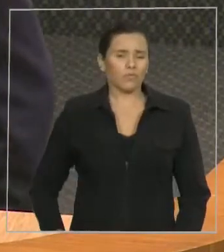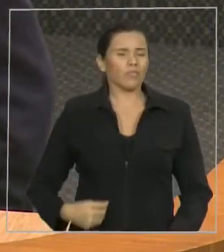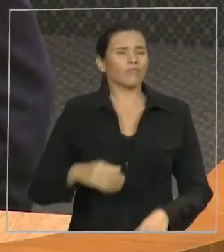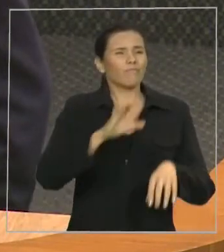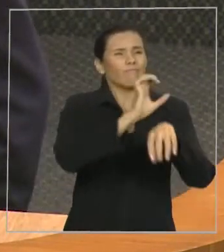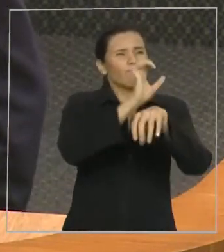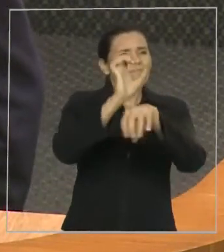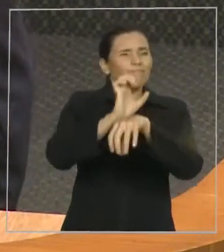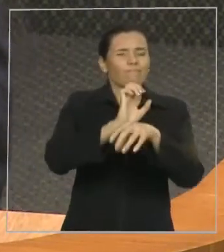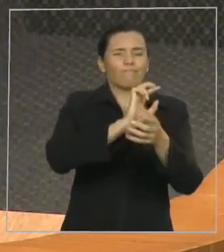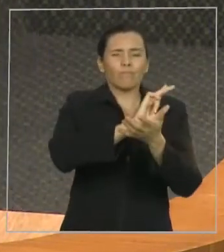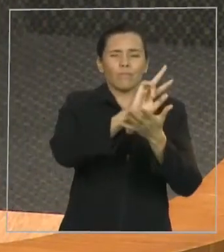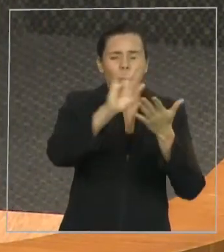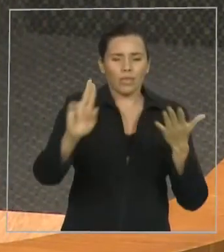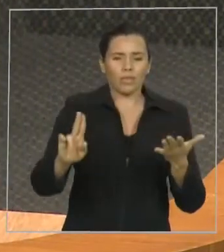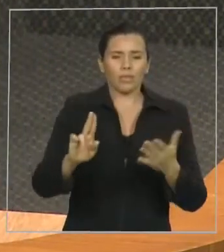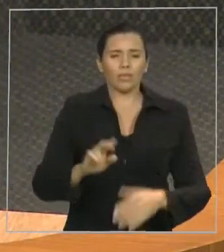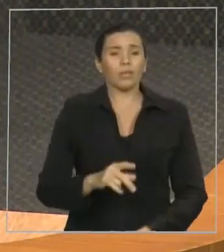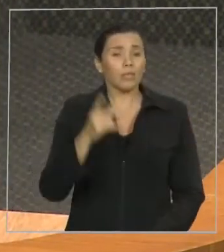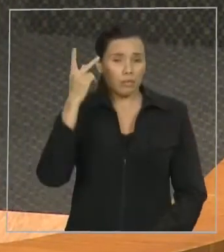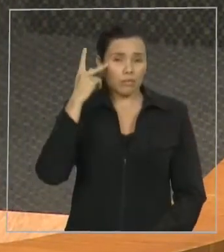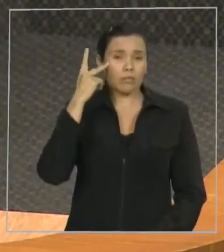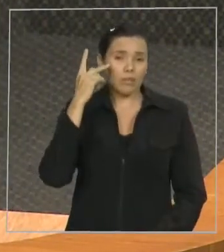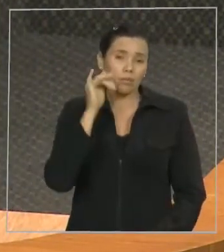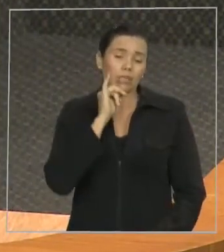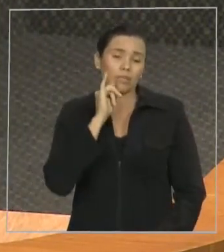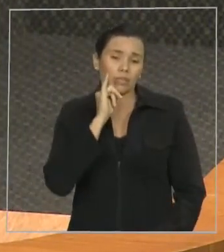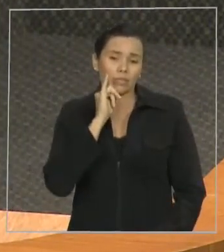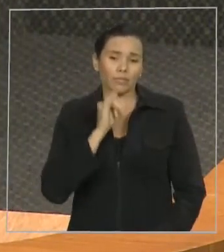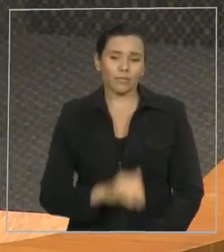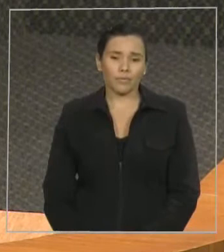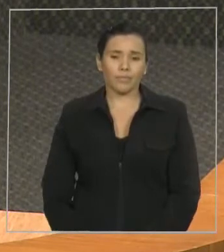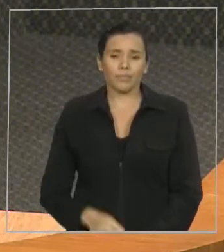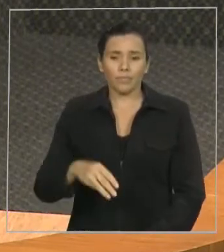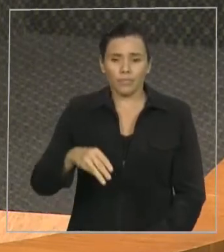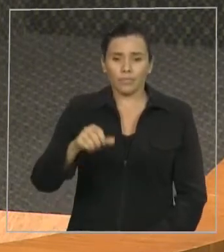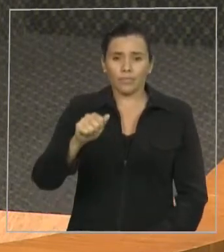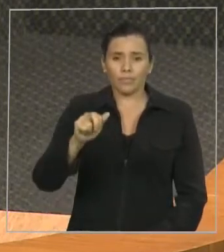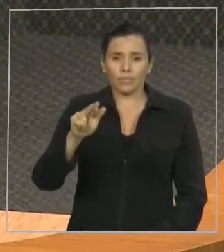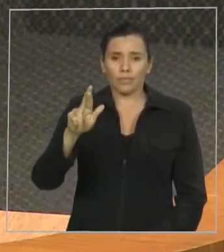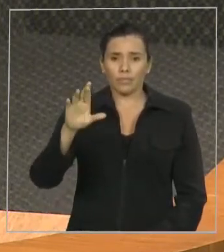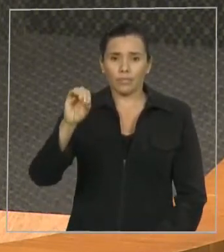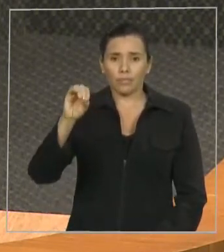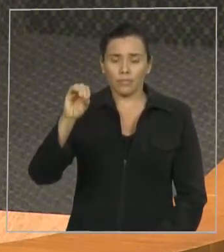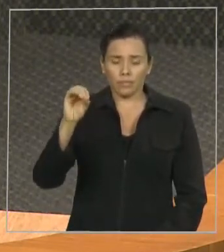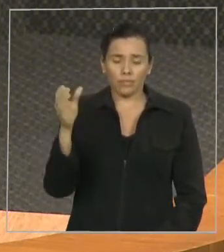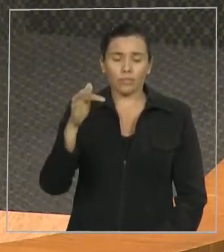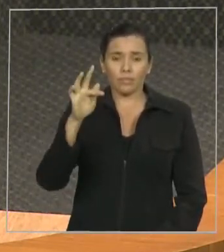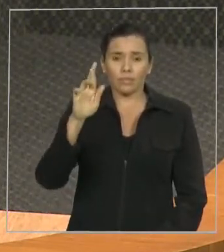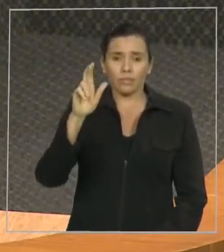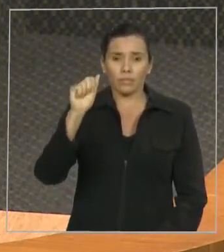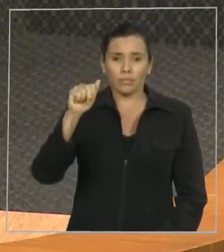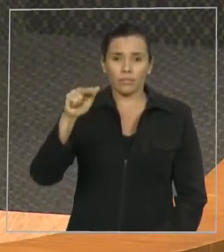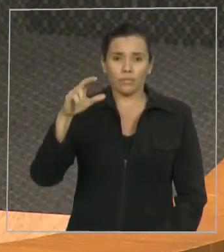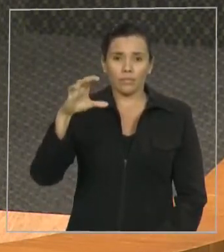porque o vice-governador Márcio França assumirá nos próximos dias o governo de São Paulo e é